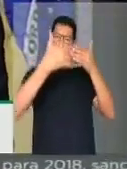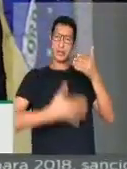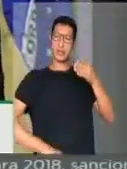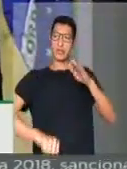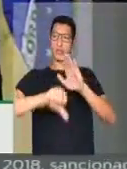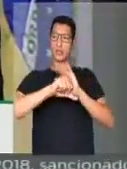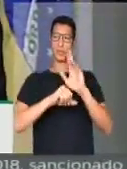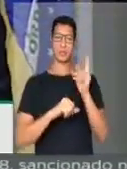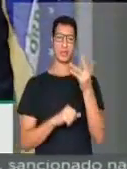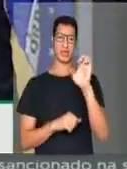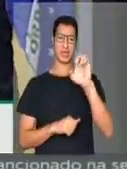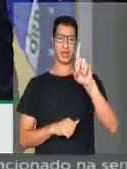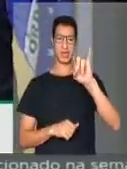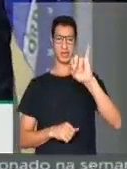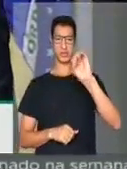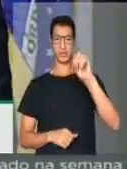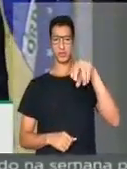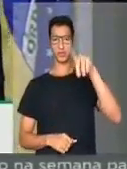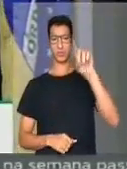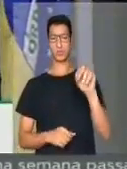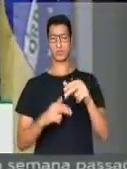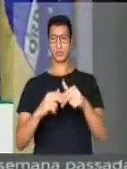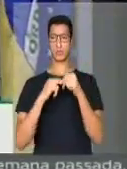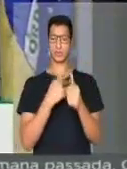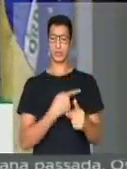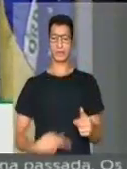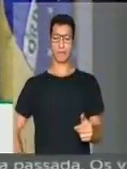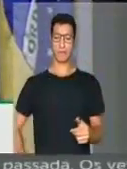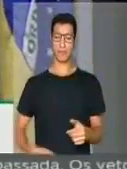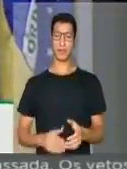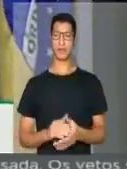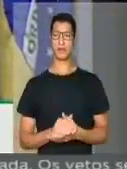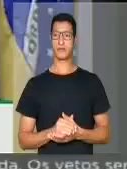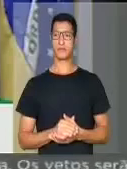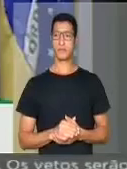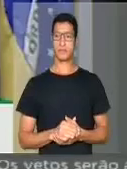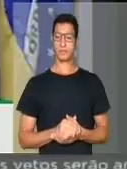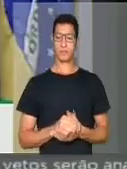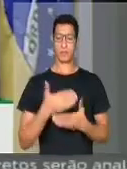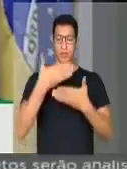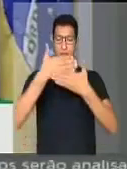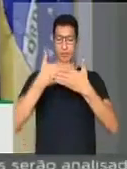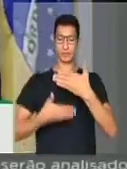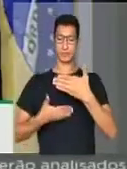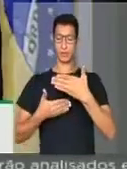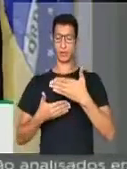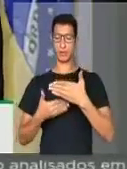no crime hediondo. Por isso, senhor presidente, o parecer